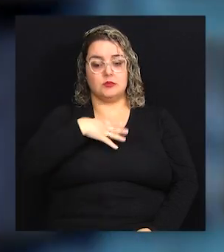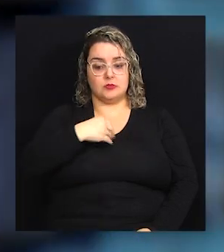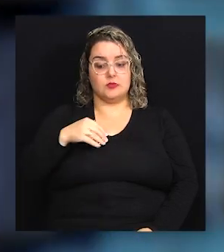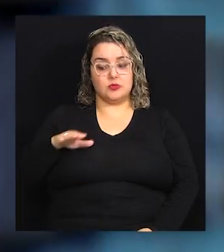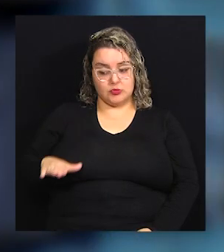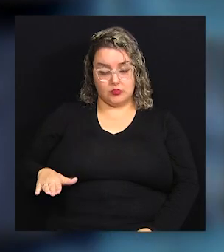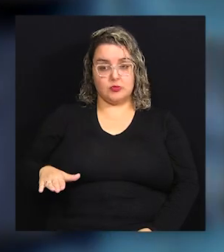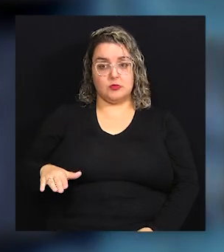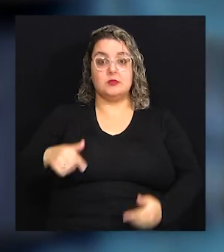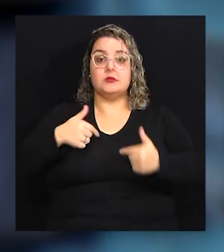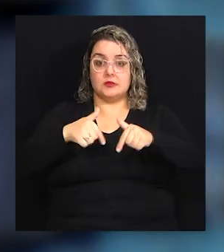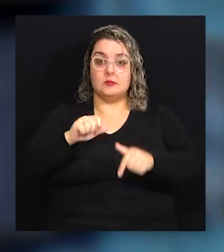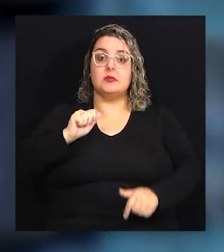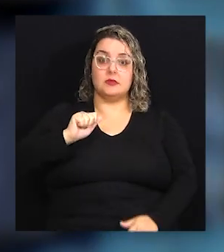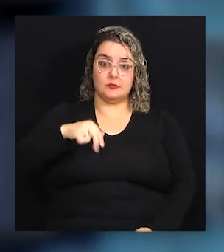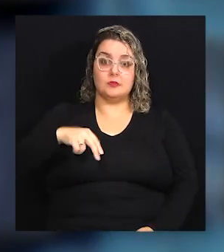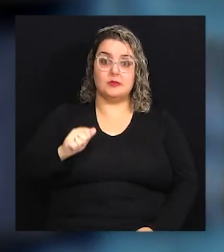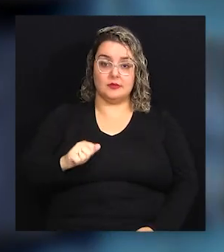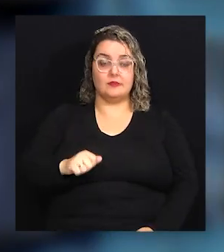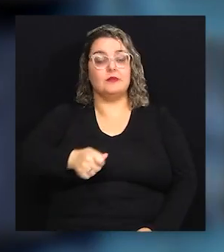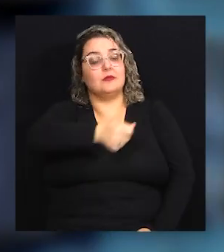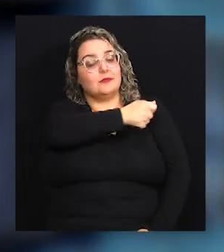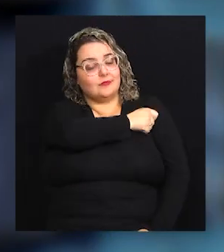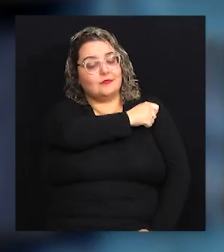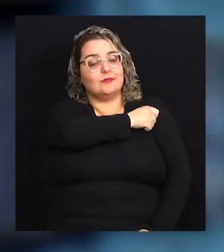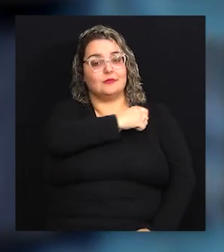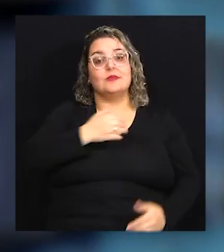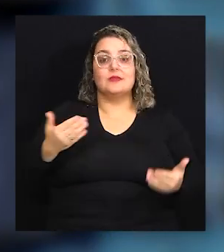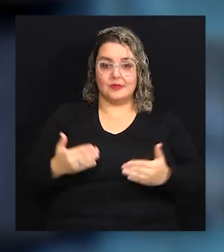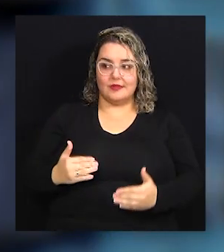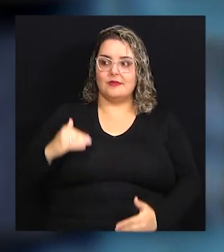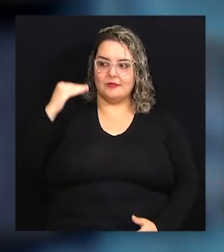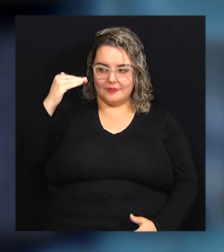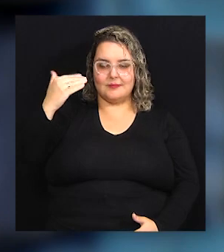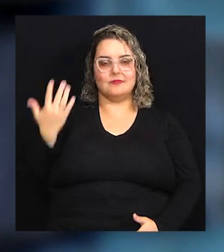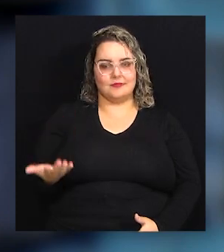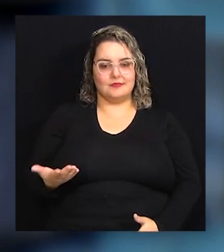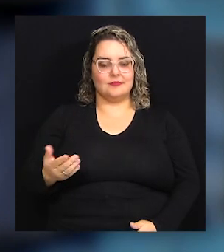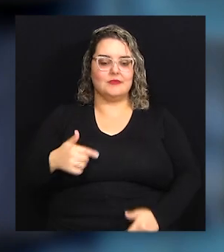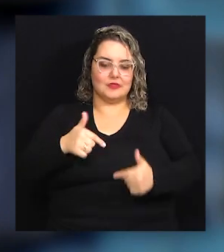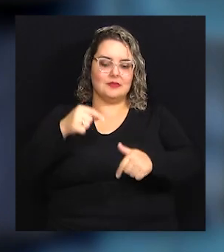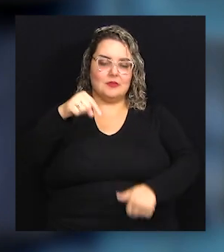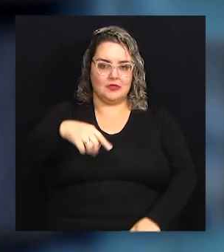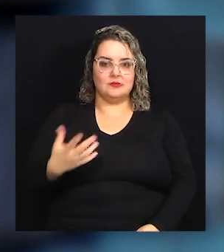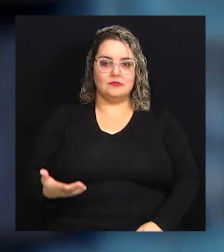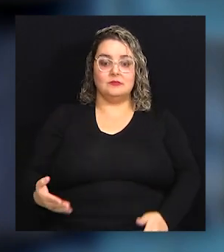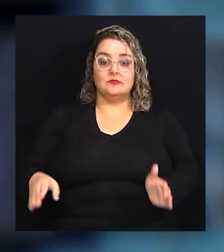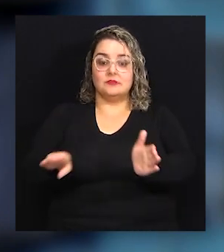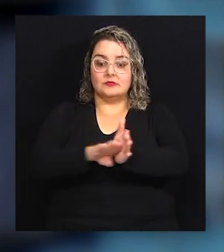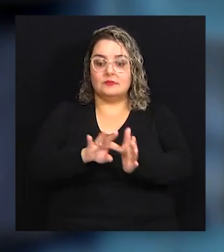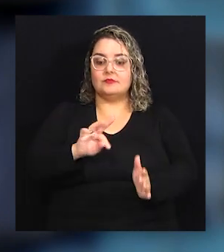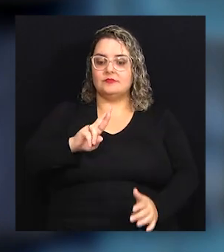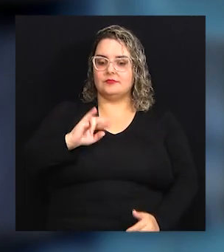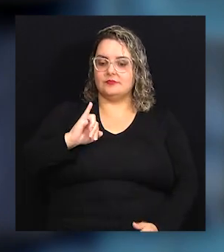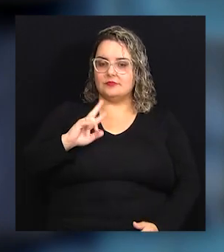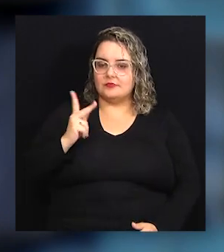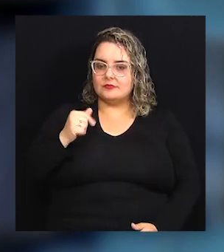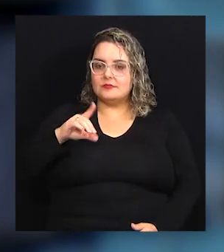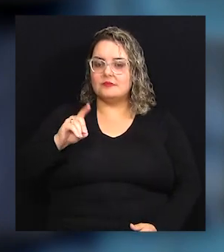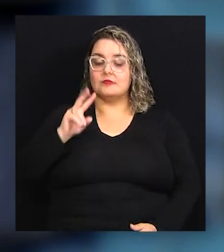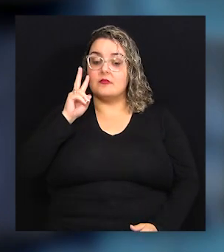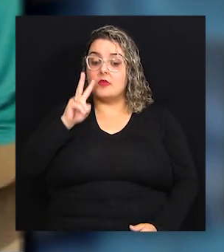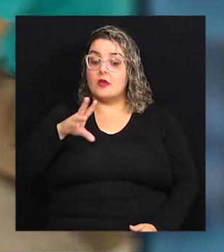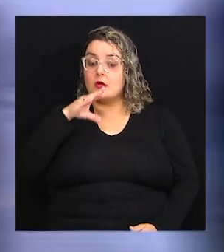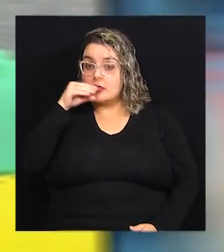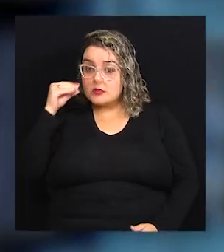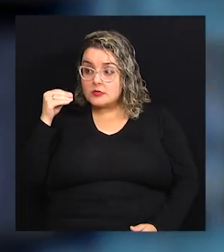2 filhos mais novos trabalham no Ana, foram alunos e trabalham aqui também. E chegar agora num trilhando e ver